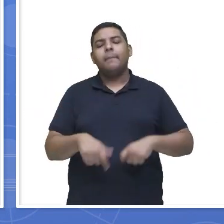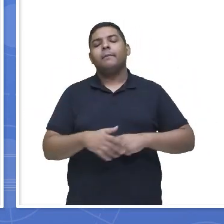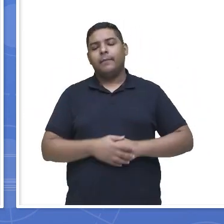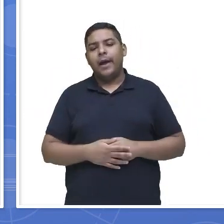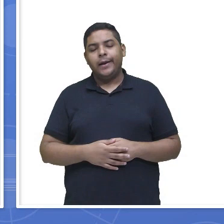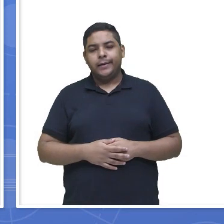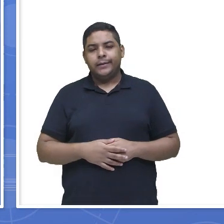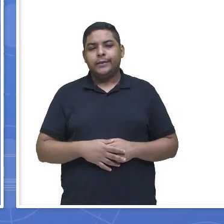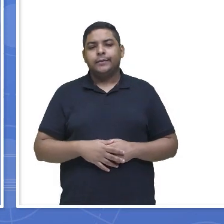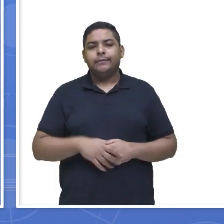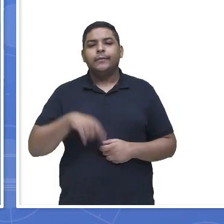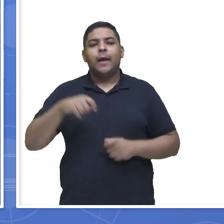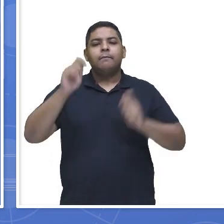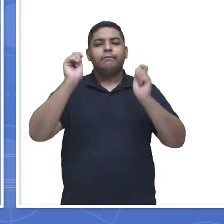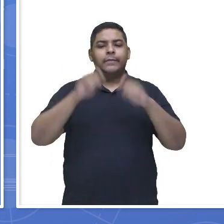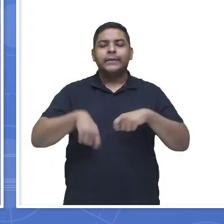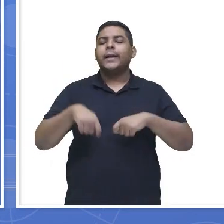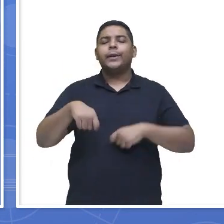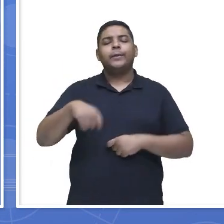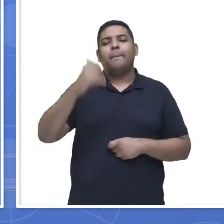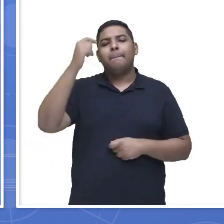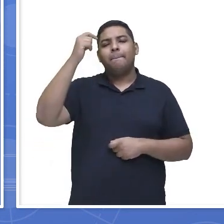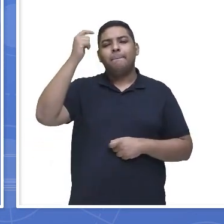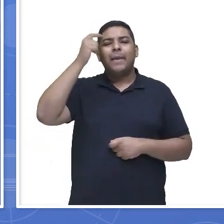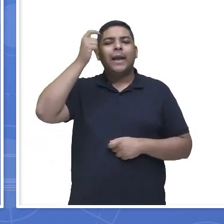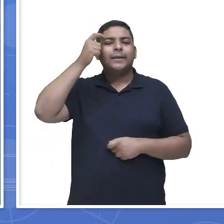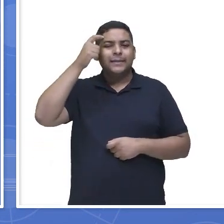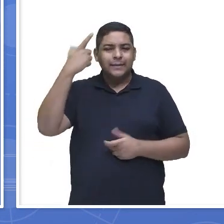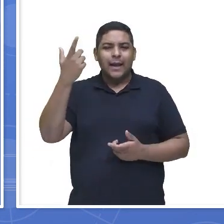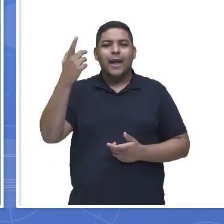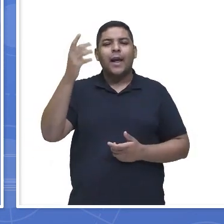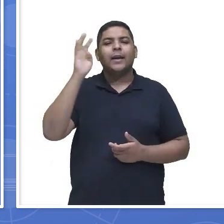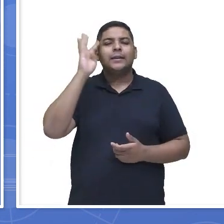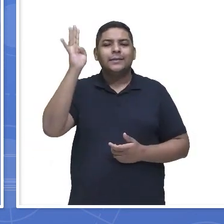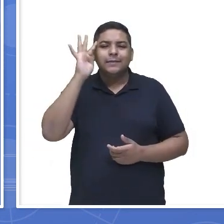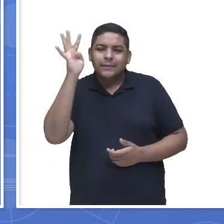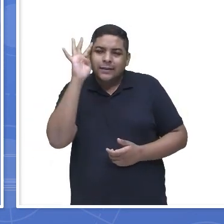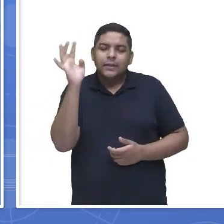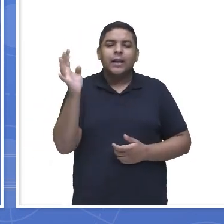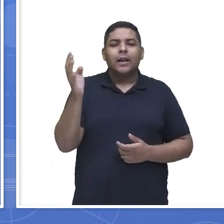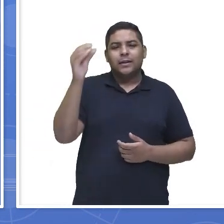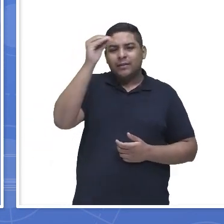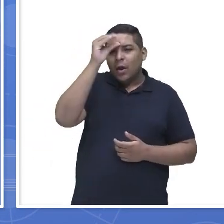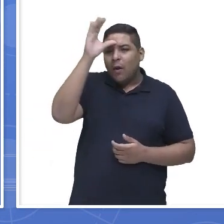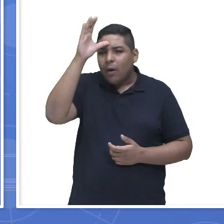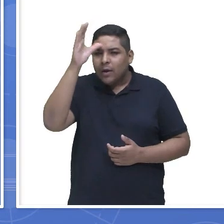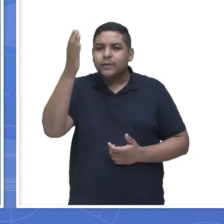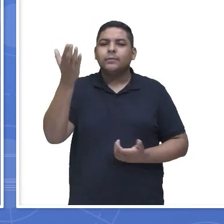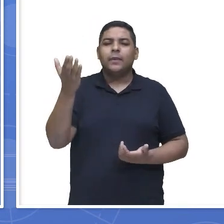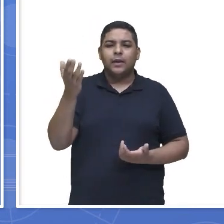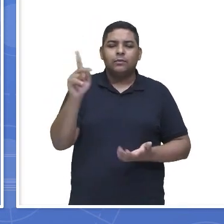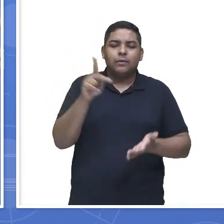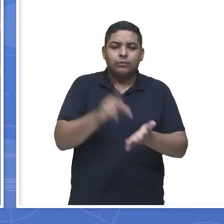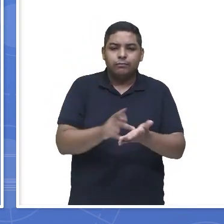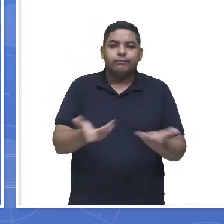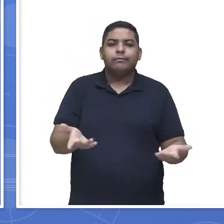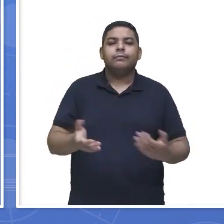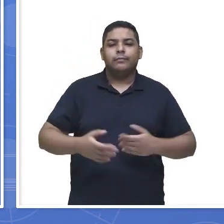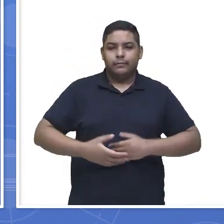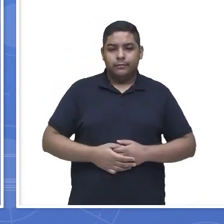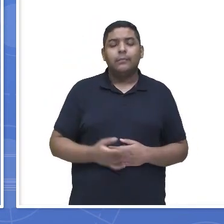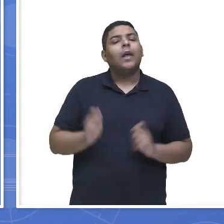pensar e de entender as coisas não é tão capaz assim de chegar a esse conhecimento, a essa verdade aí. Mas é